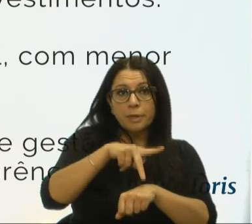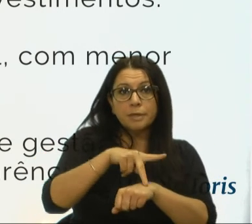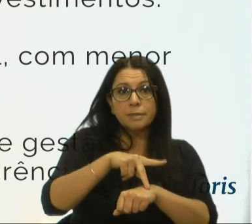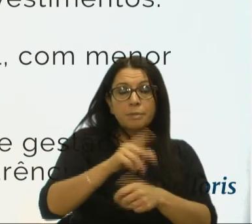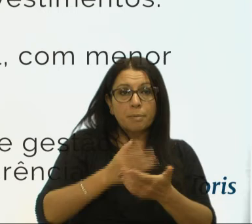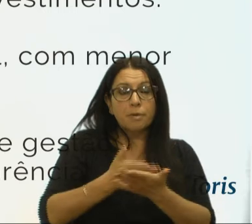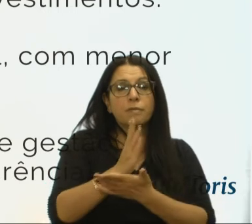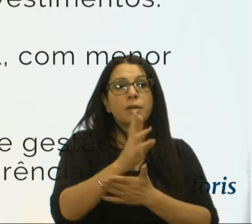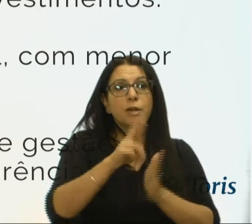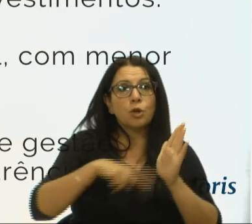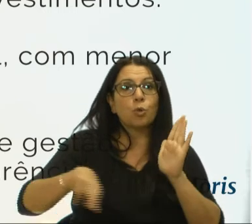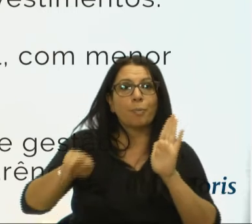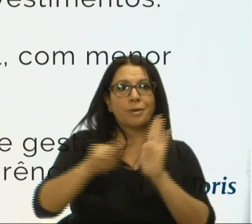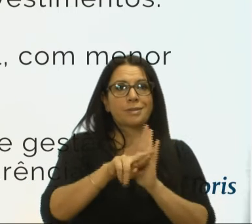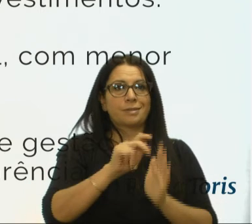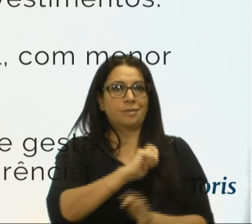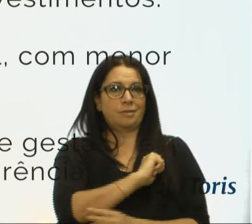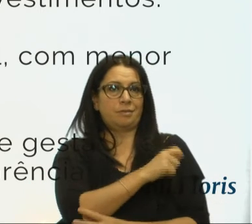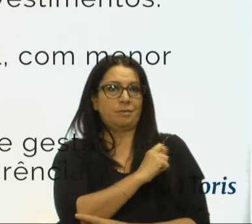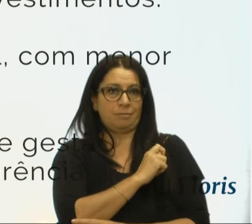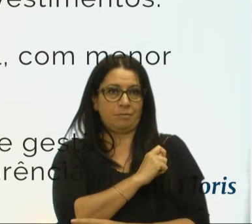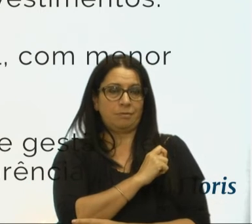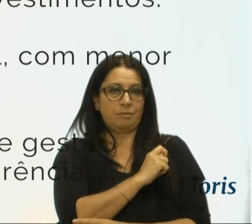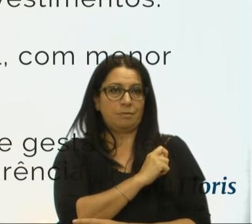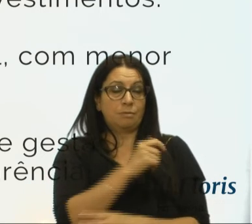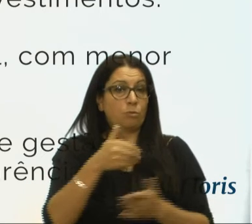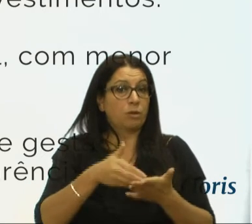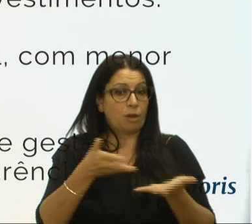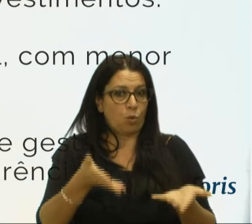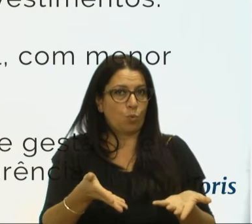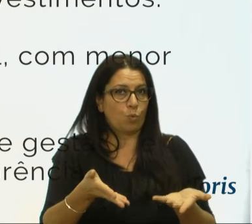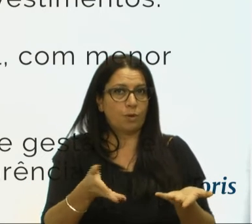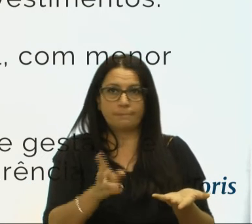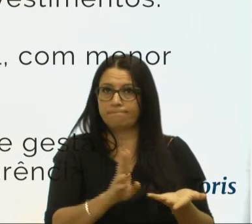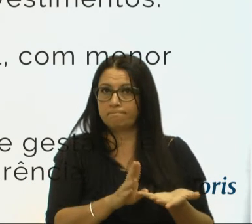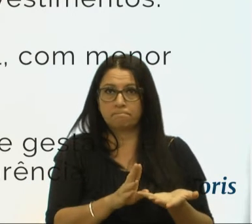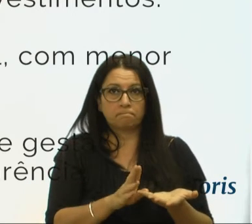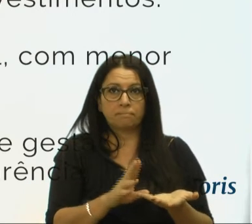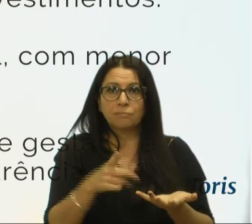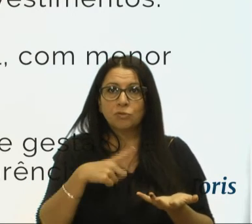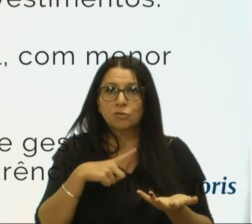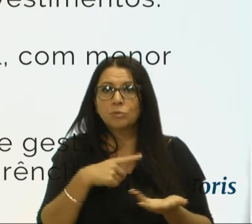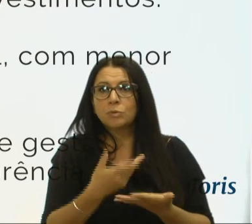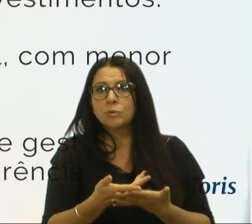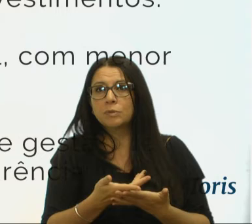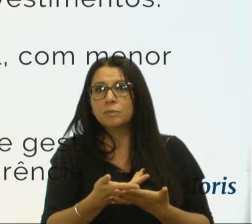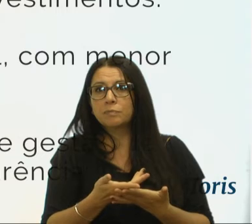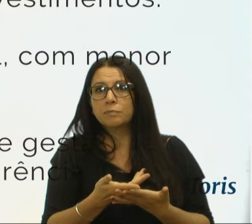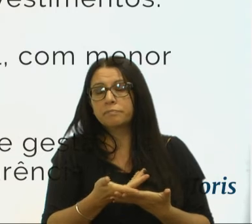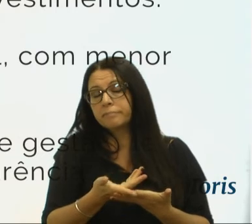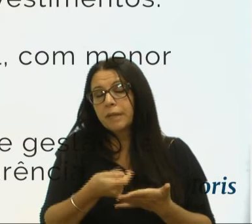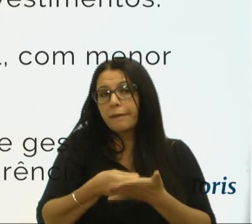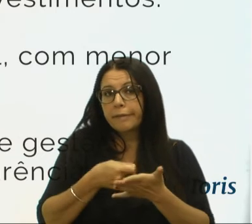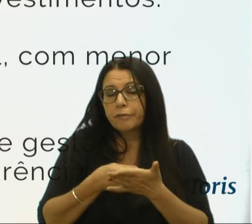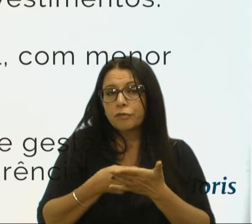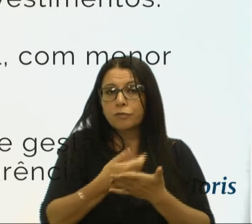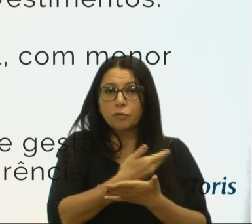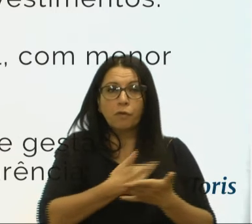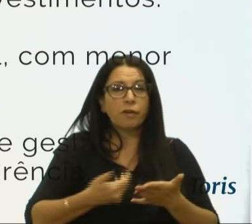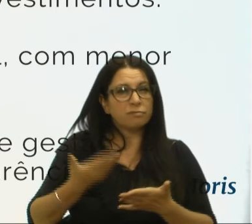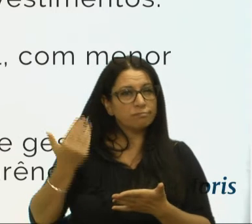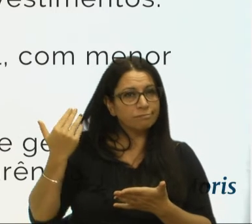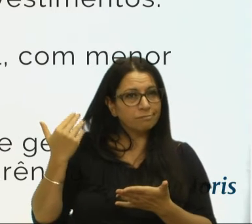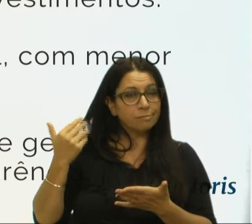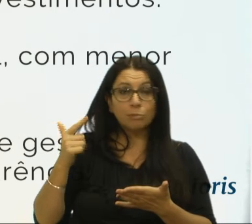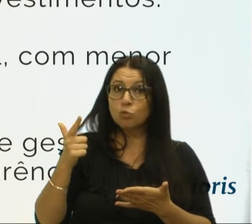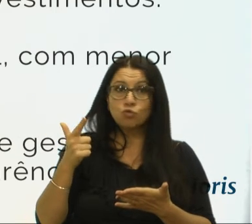de recuperação fiscal. Porque, até então, houve até mesmo tentativas no governo anterior, mas